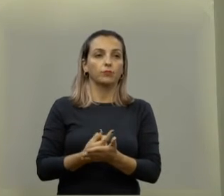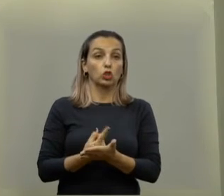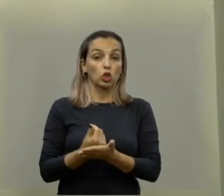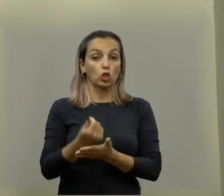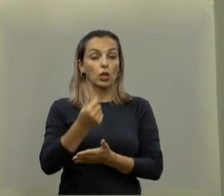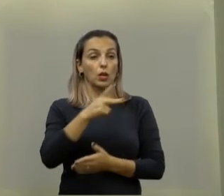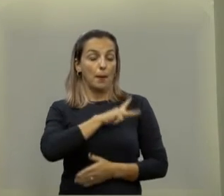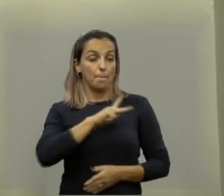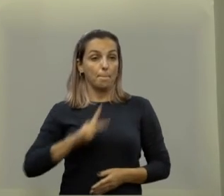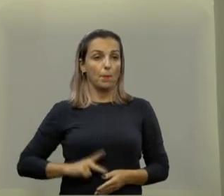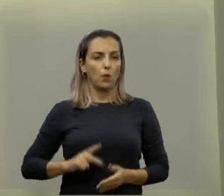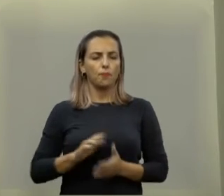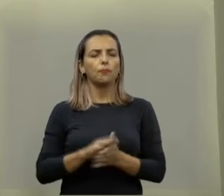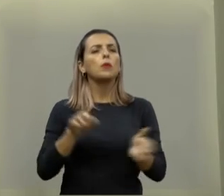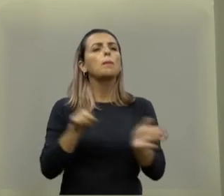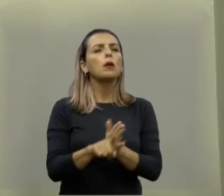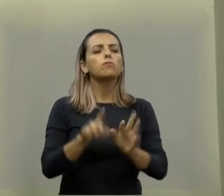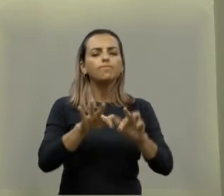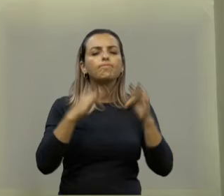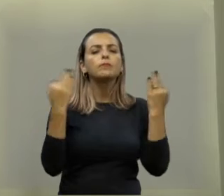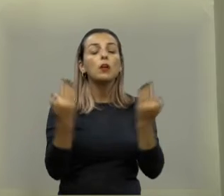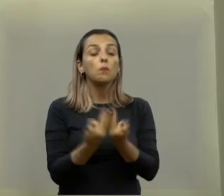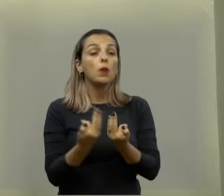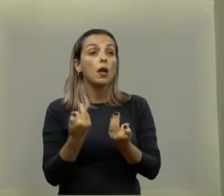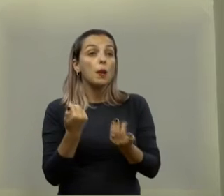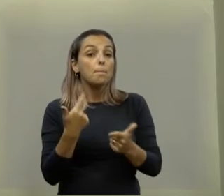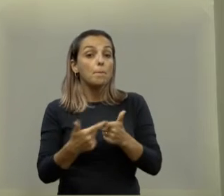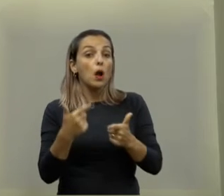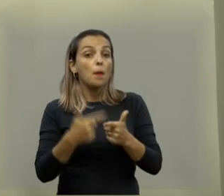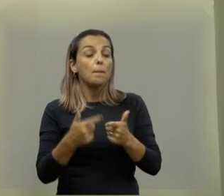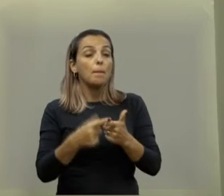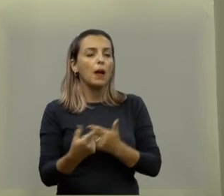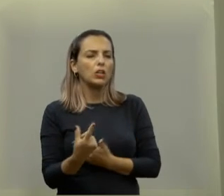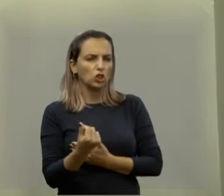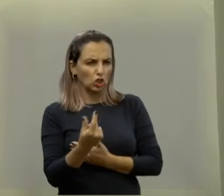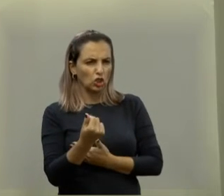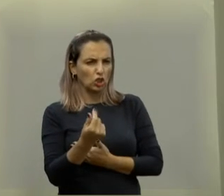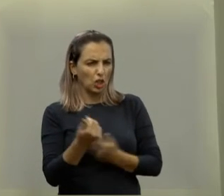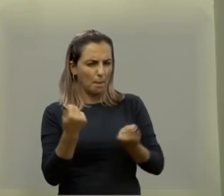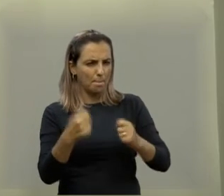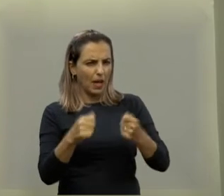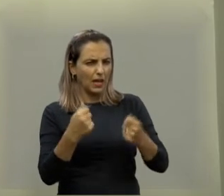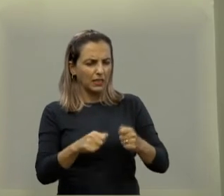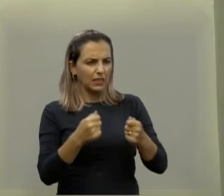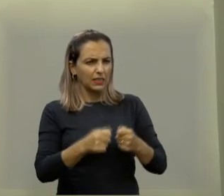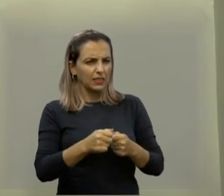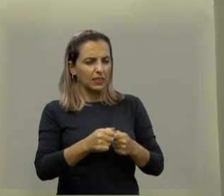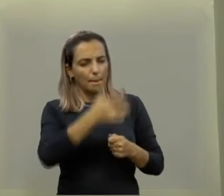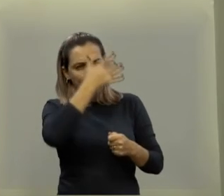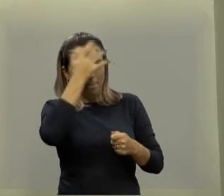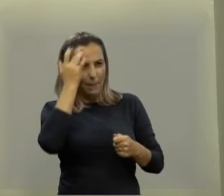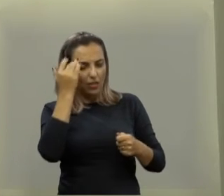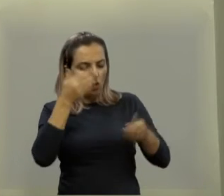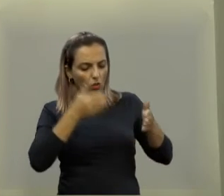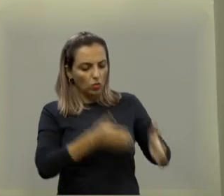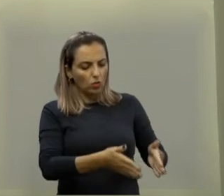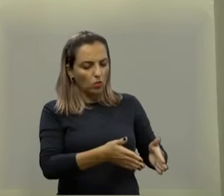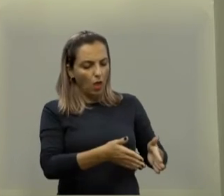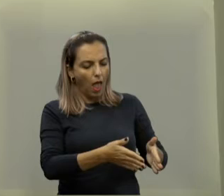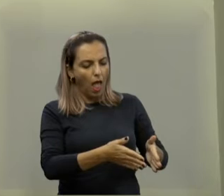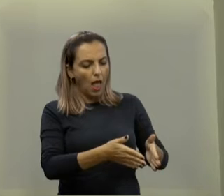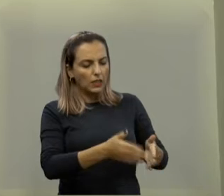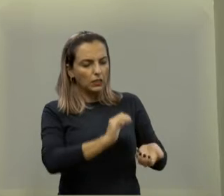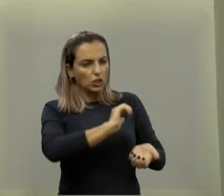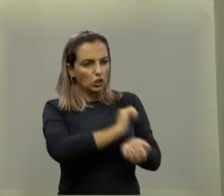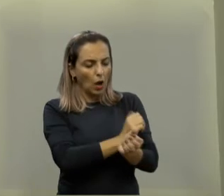pergunto uma família que passa por uma crise portanto terá que retirar os restos mortais de seus familiares porque não tiveram